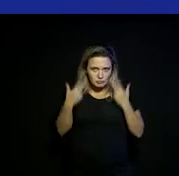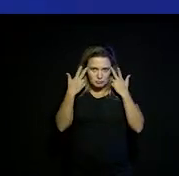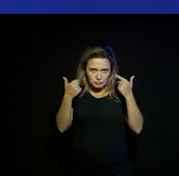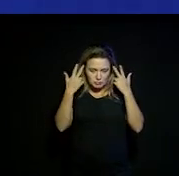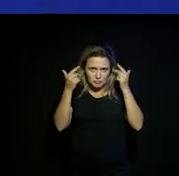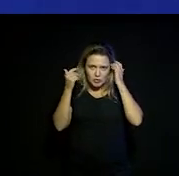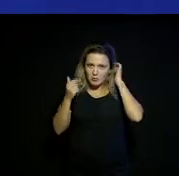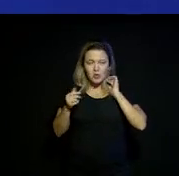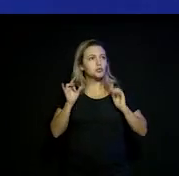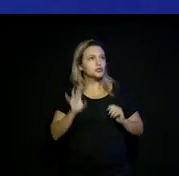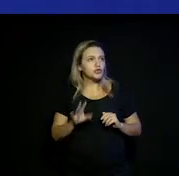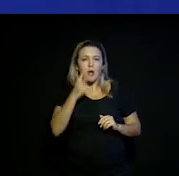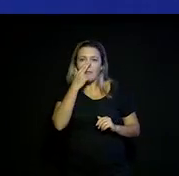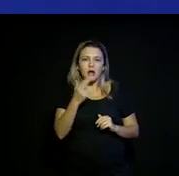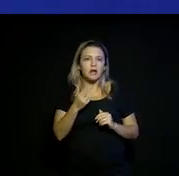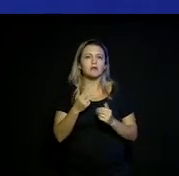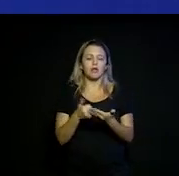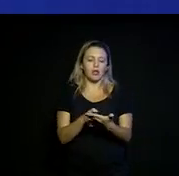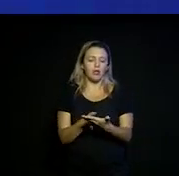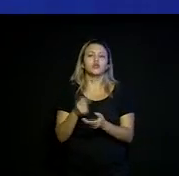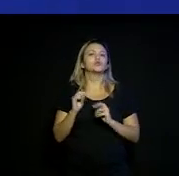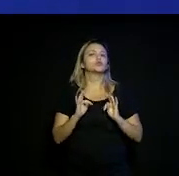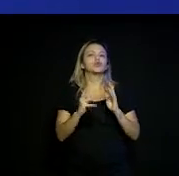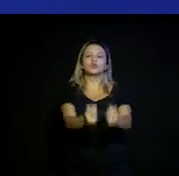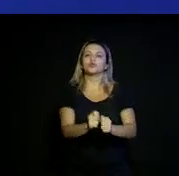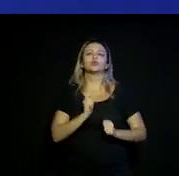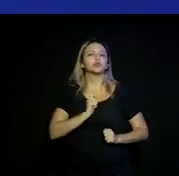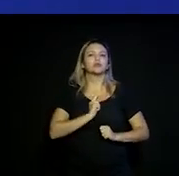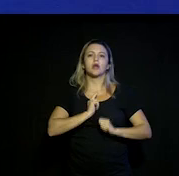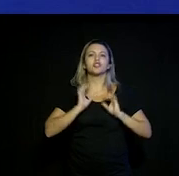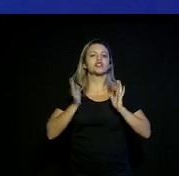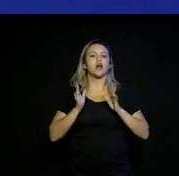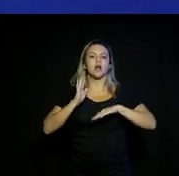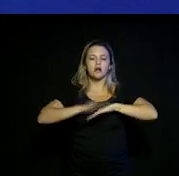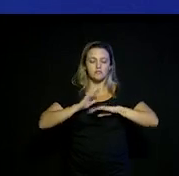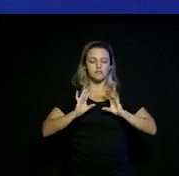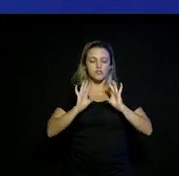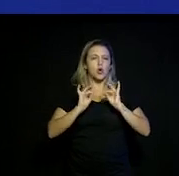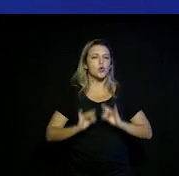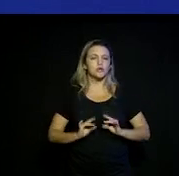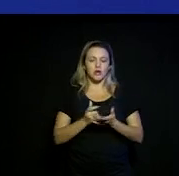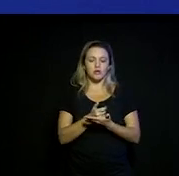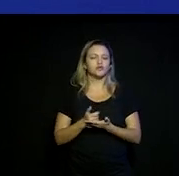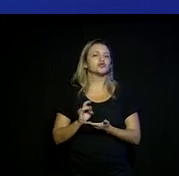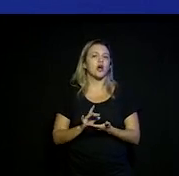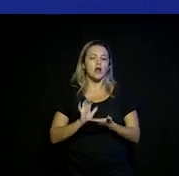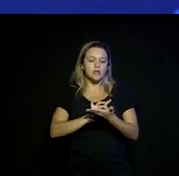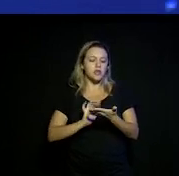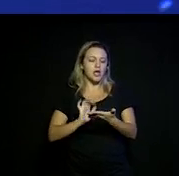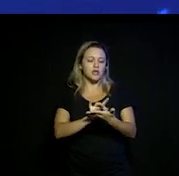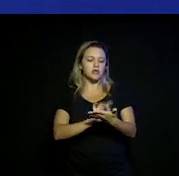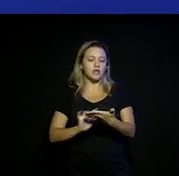um apertador de botões. Antigamente dizia assinador de cheque, agora eu tenho que tirar esse exemplo